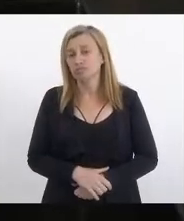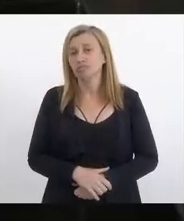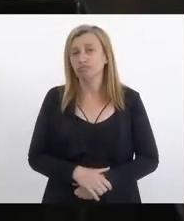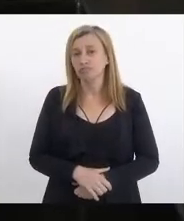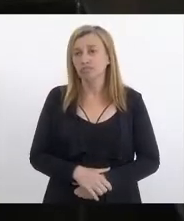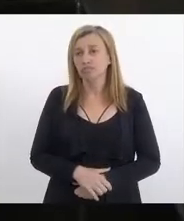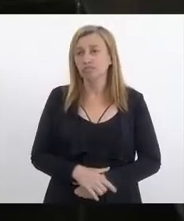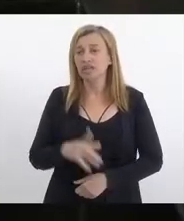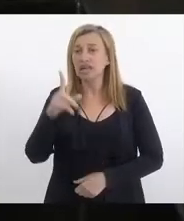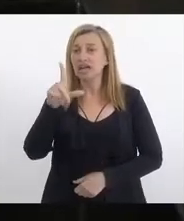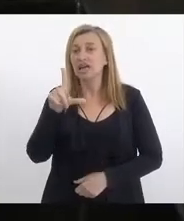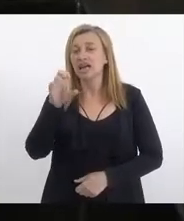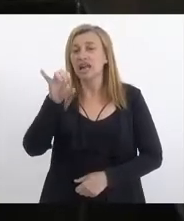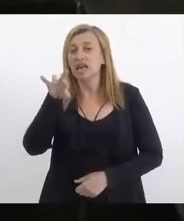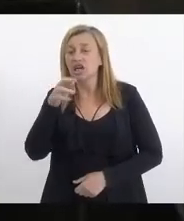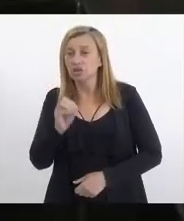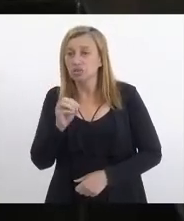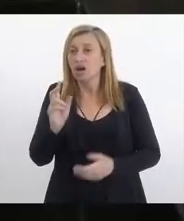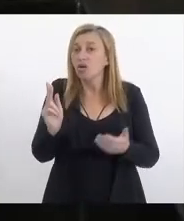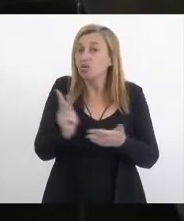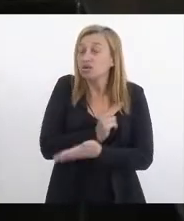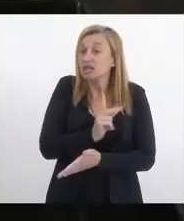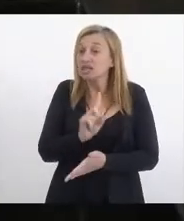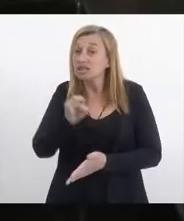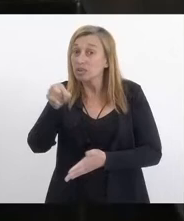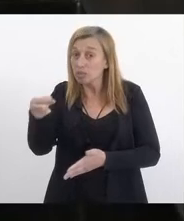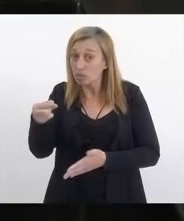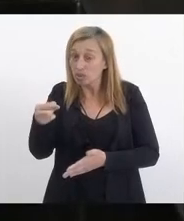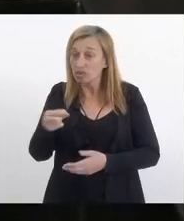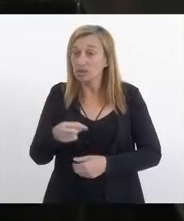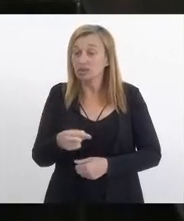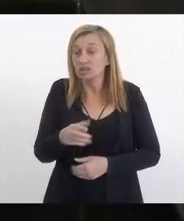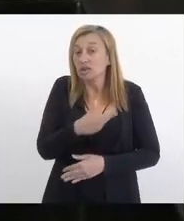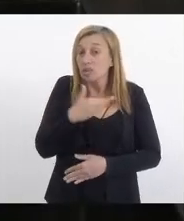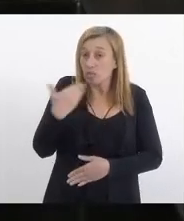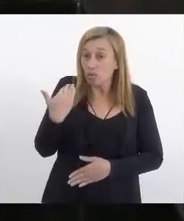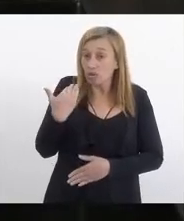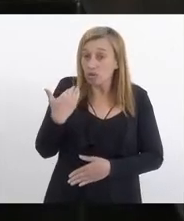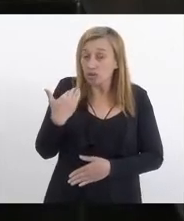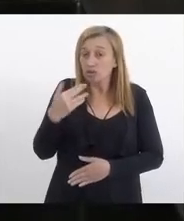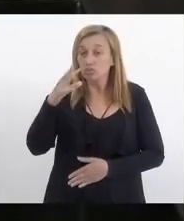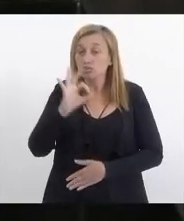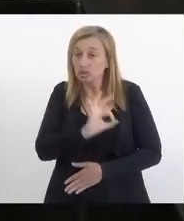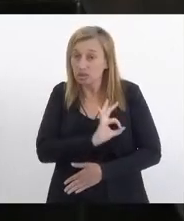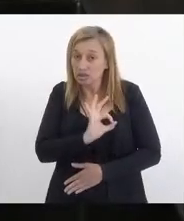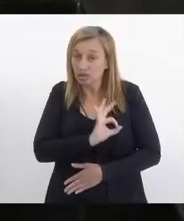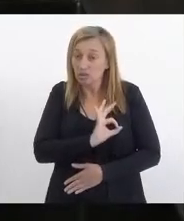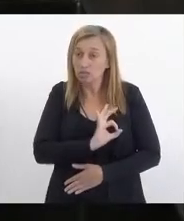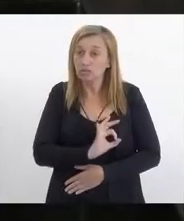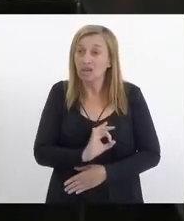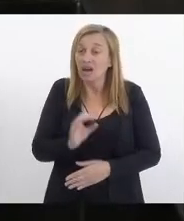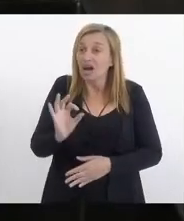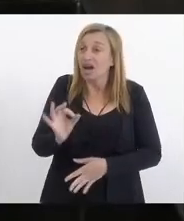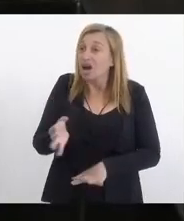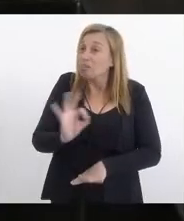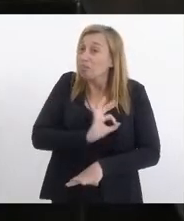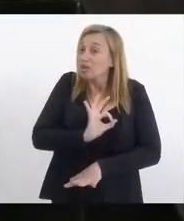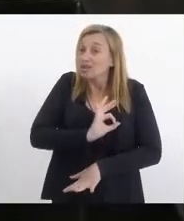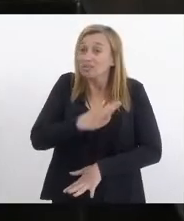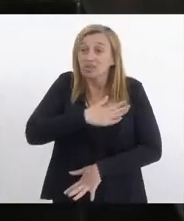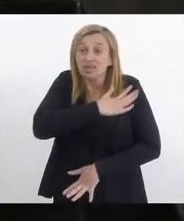ao sargento Leandro. Ocorre que, na sequência da morte do sargento, a Polícia